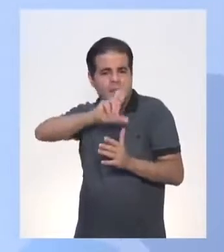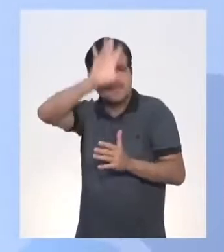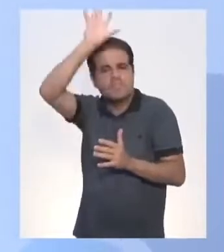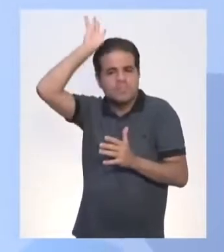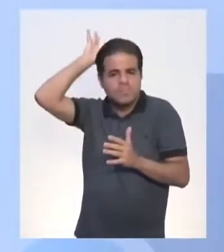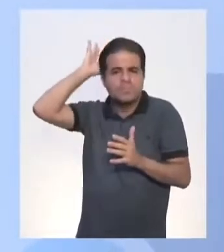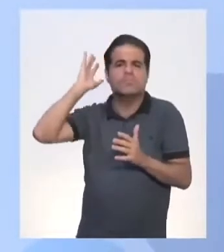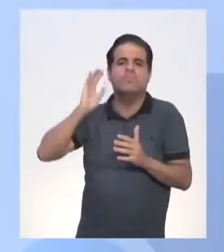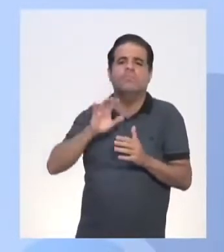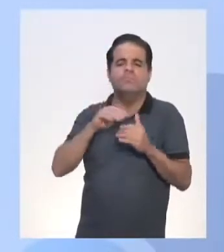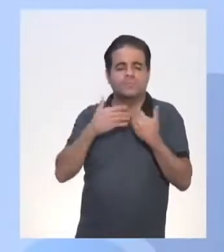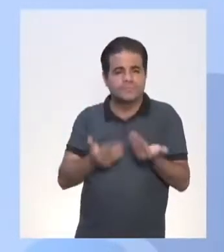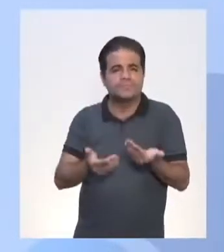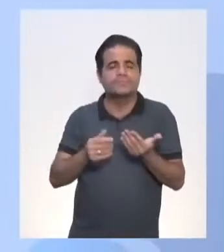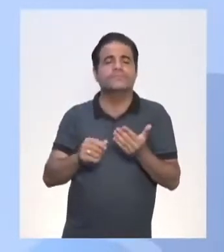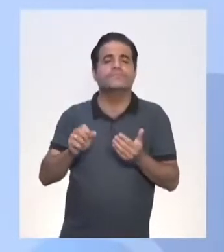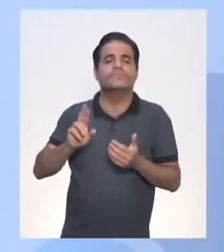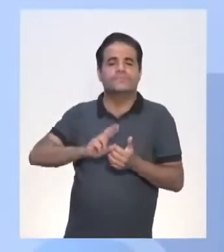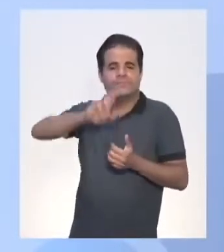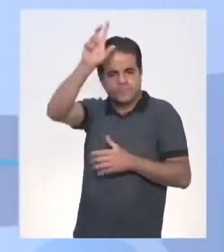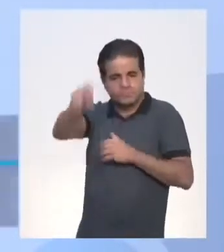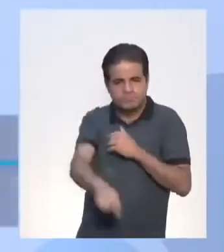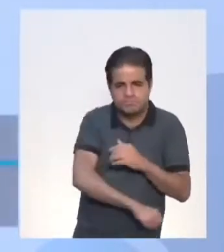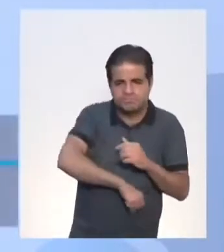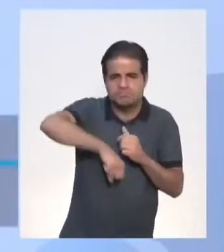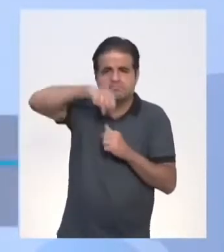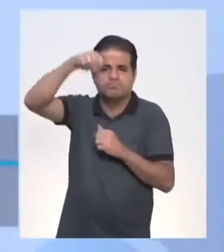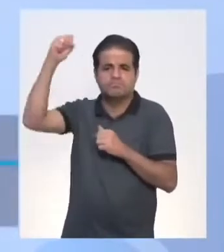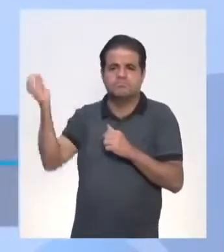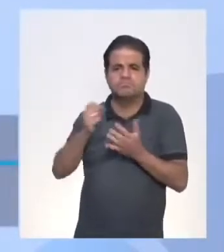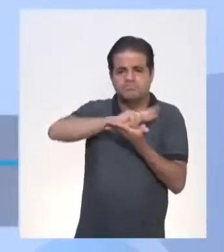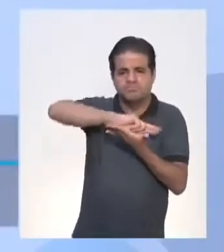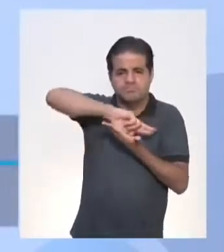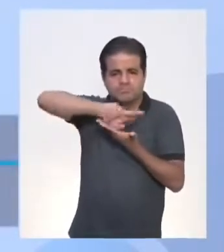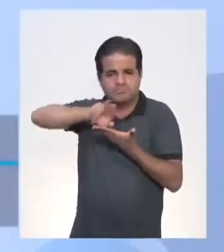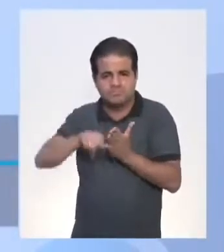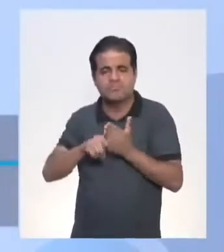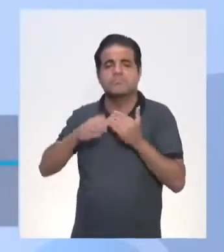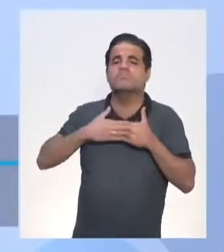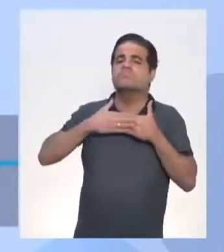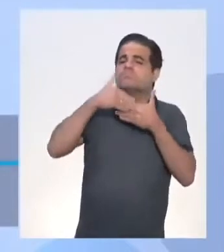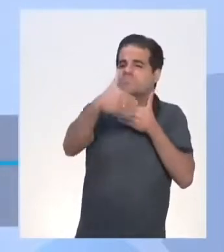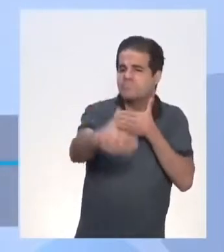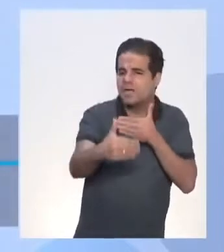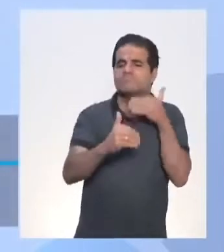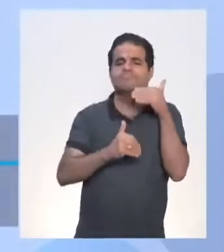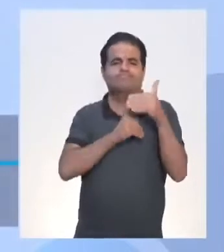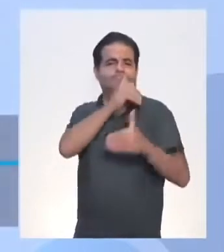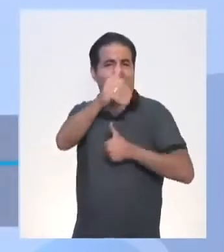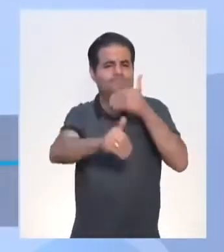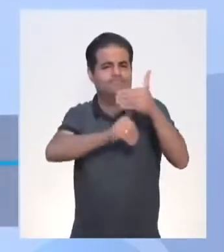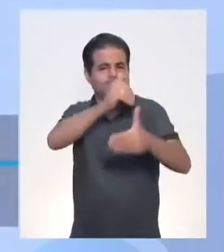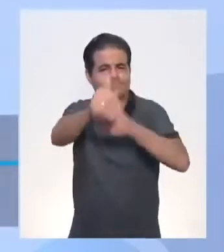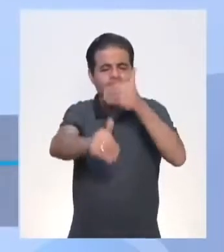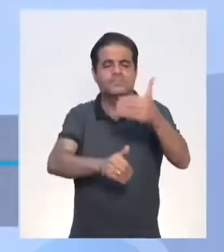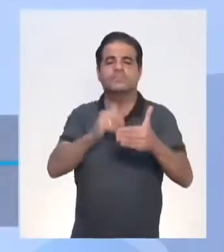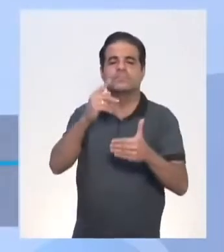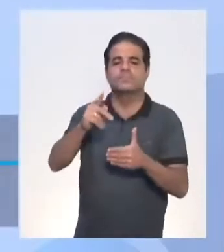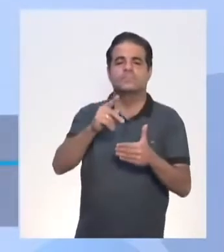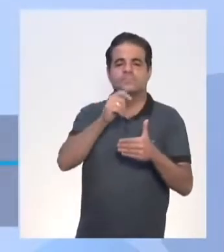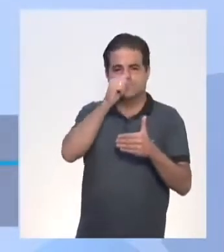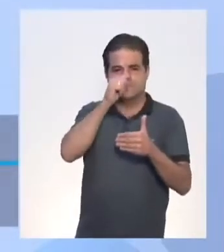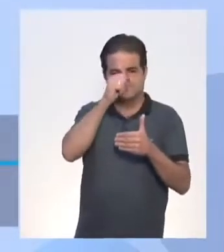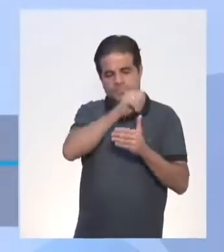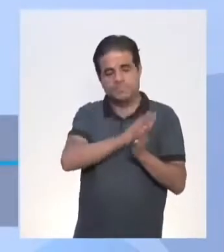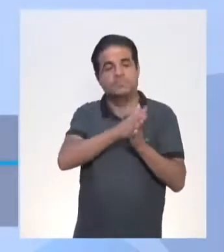ok? Então, a República da Espada ela vai ter uma característica que vai desenvolver ali a sua